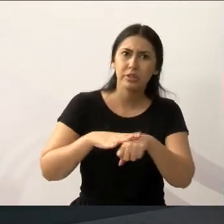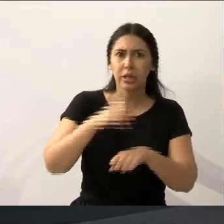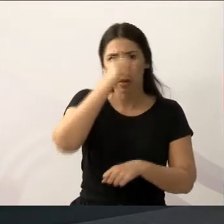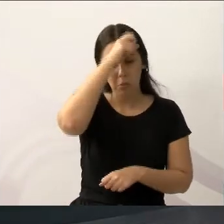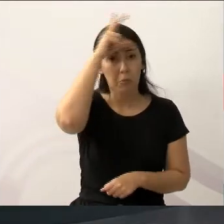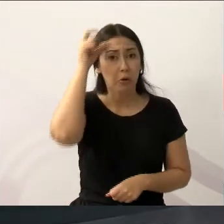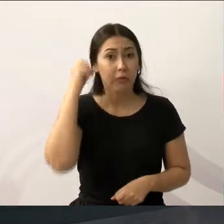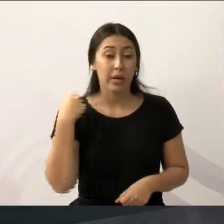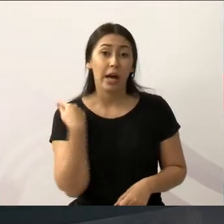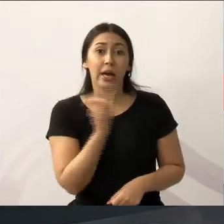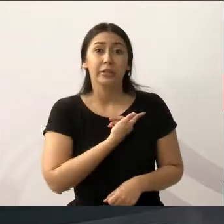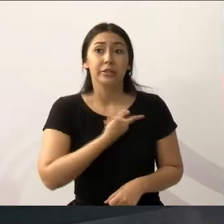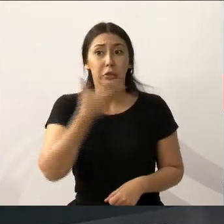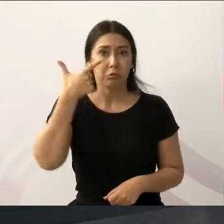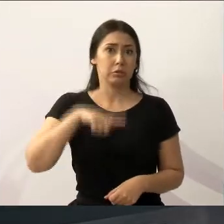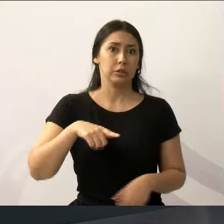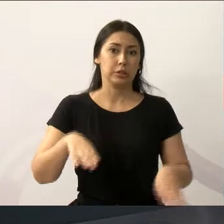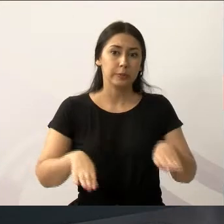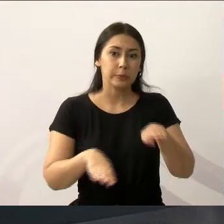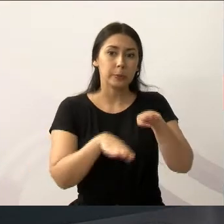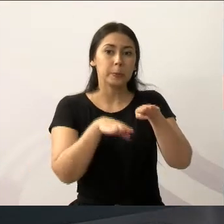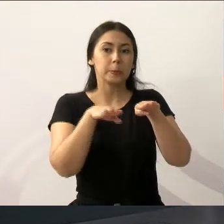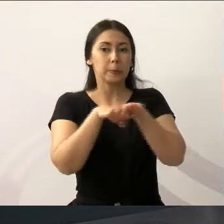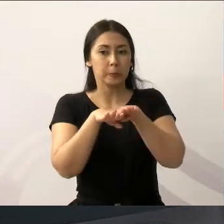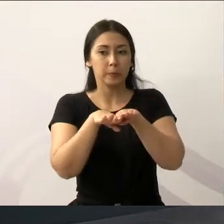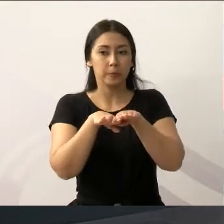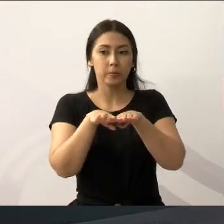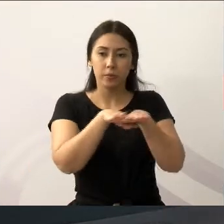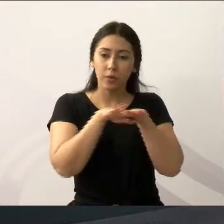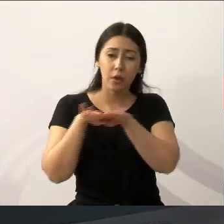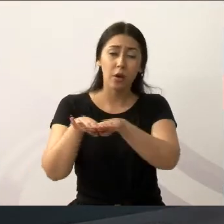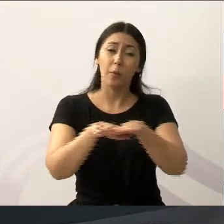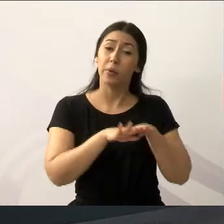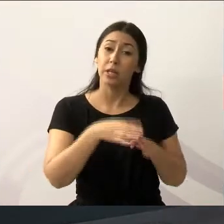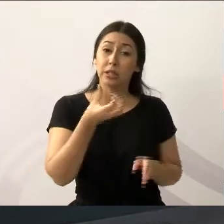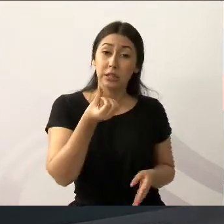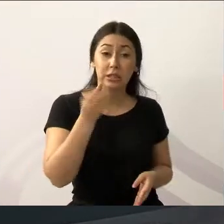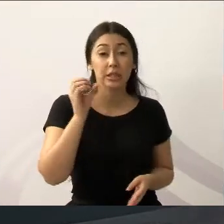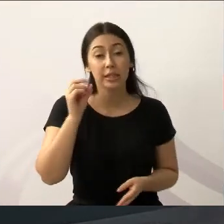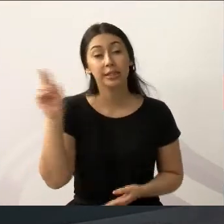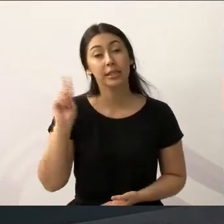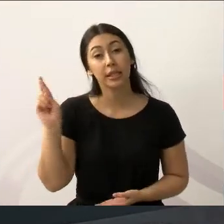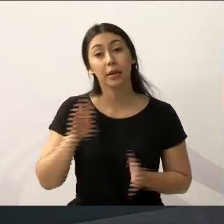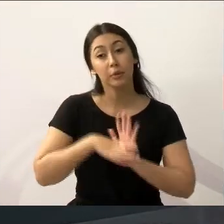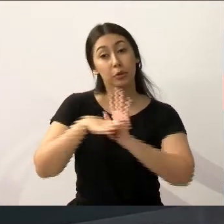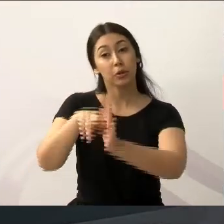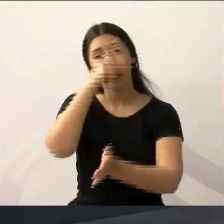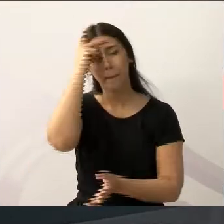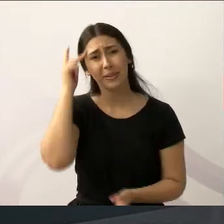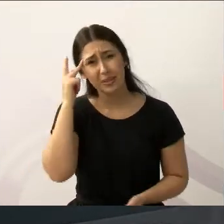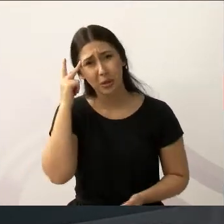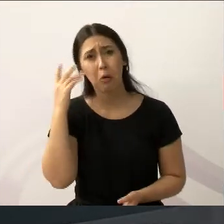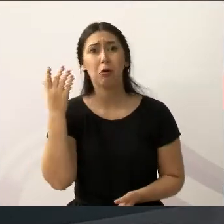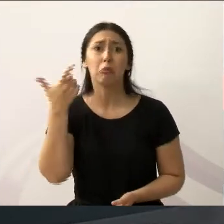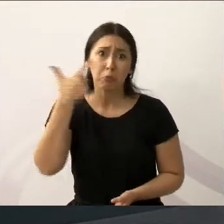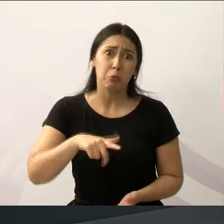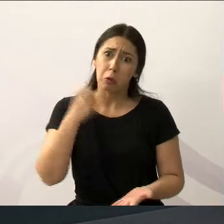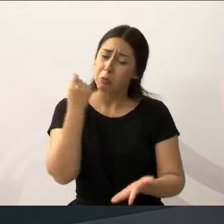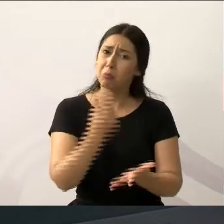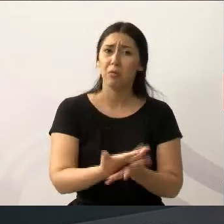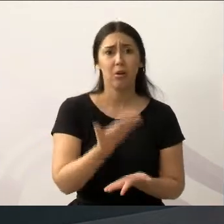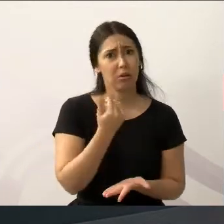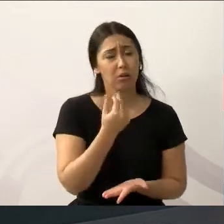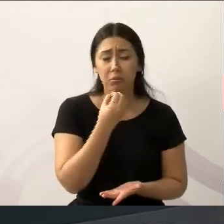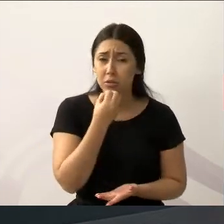né, para que possamos pelo menos equiparar R$600, que daria aí uma condição para essas pessoas terem uma boa alimentação,